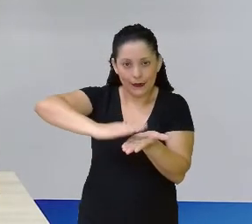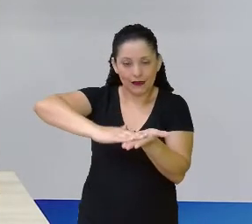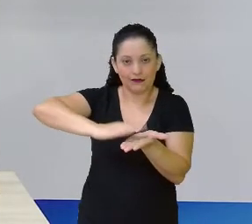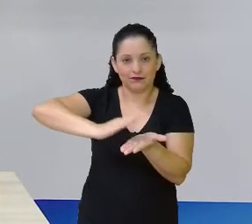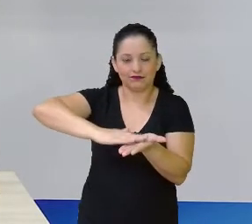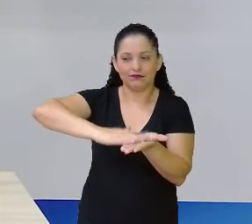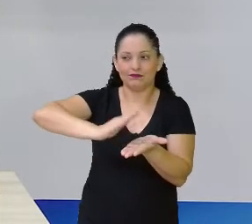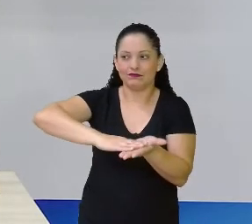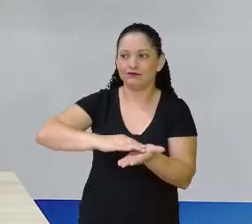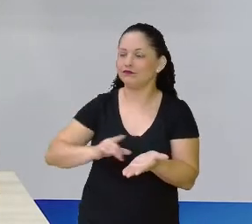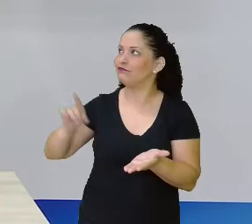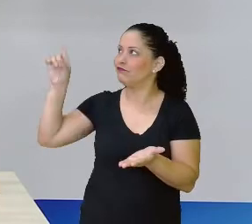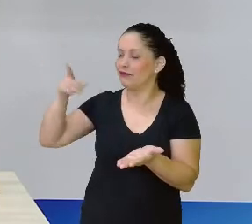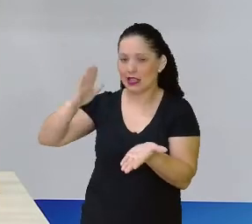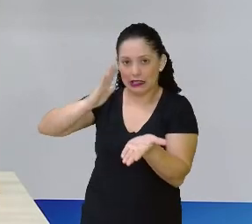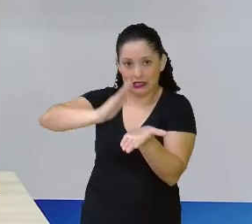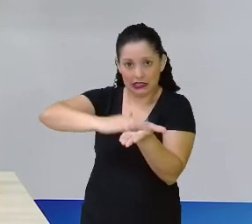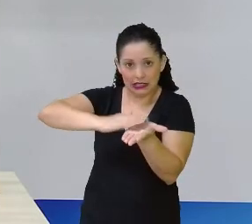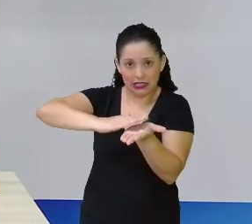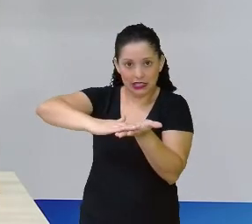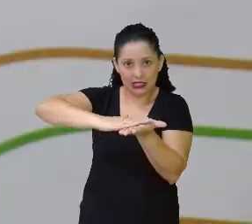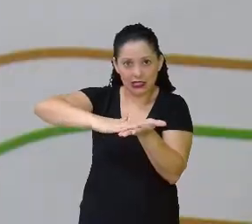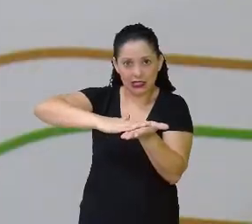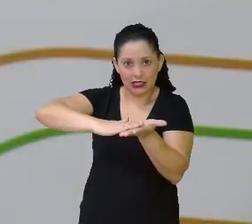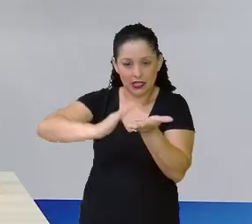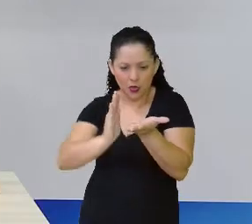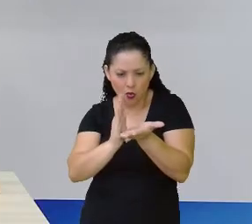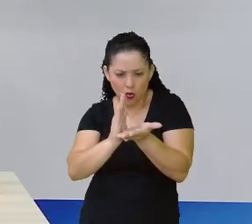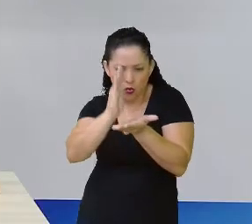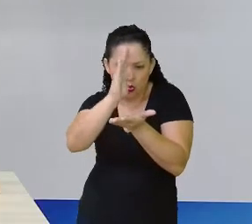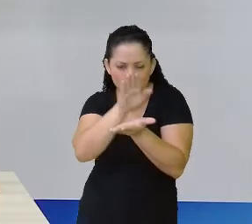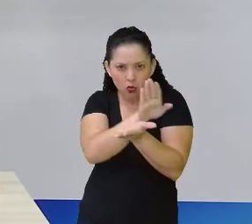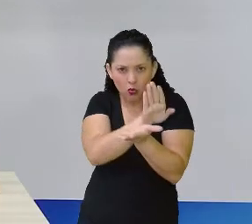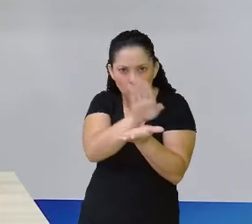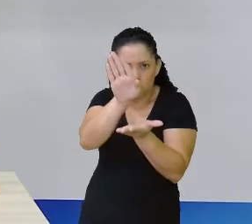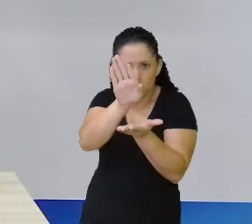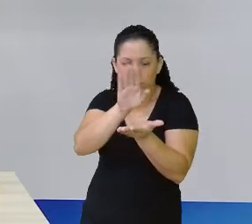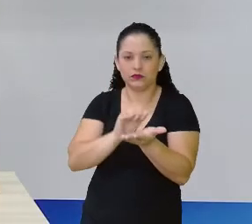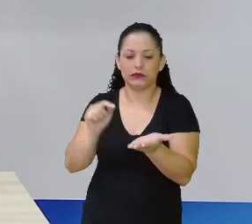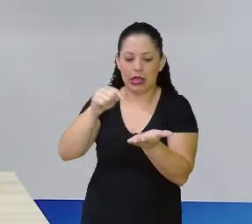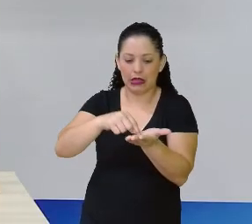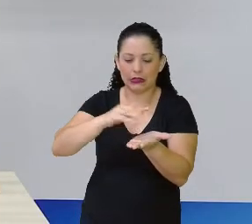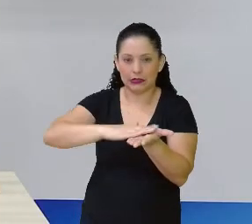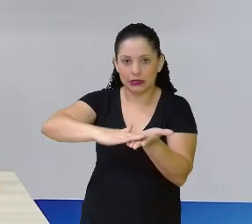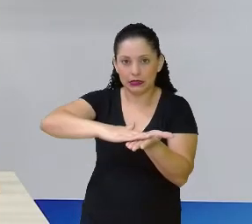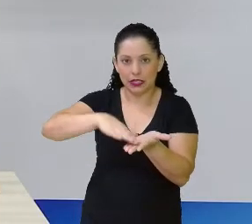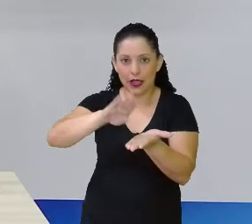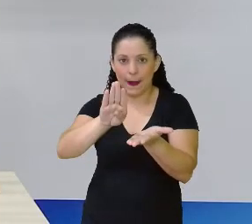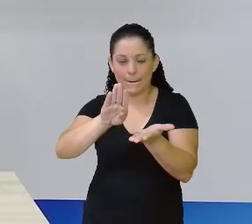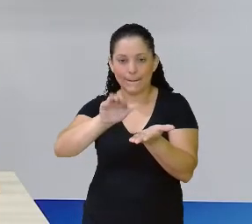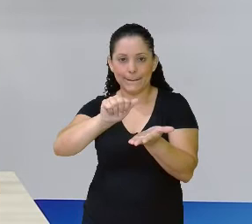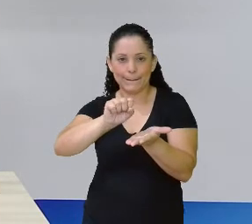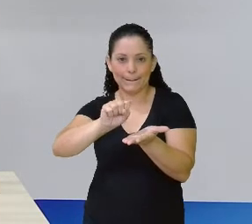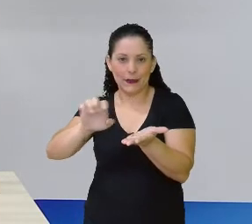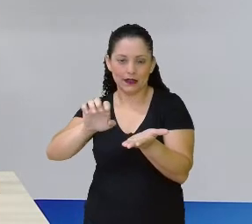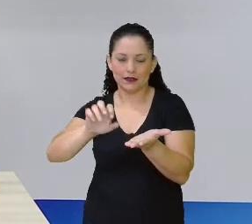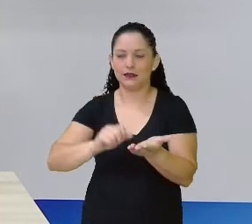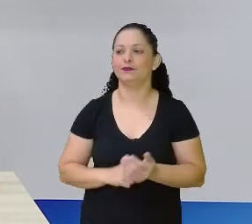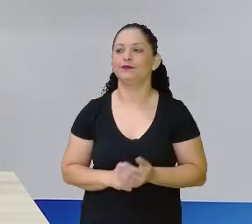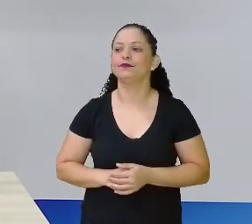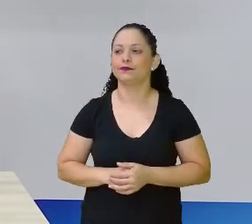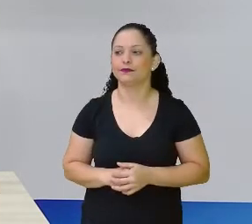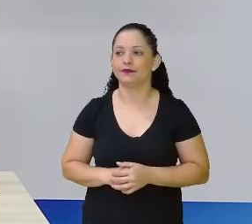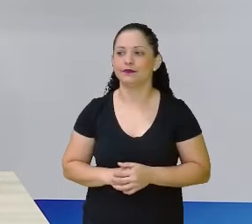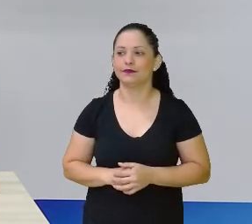ó. Essa é a base, ó. Essa é a minha base. Eu fiz aqui, ó. Eu fiz isso aqui, ó. A minha